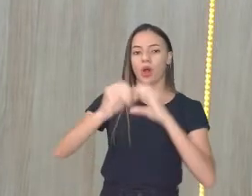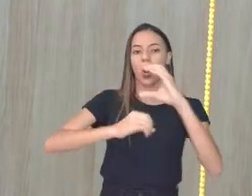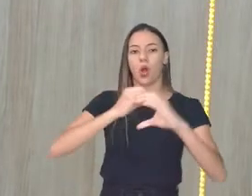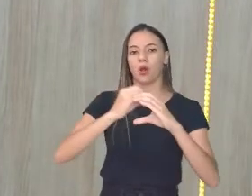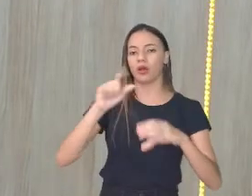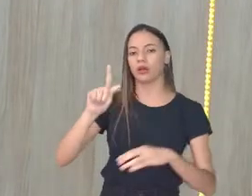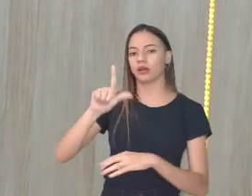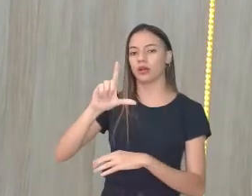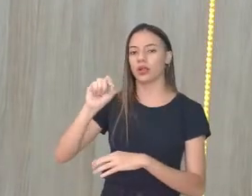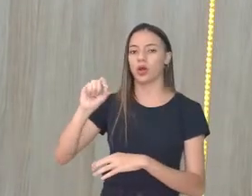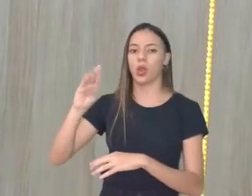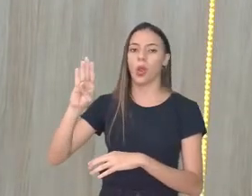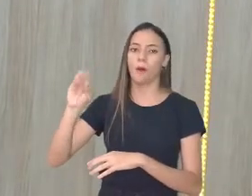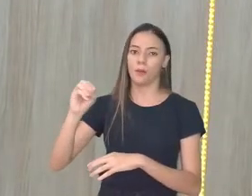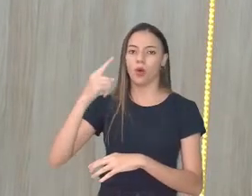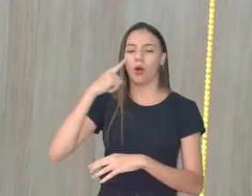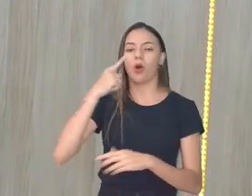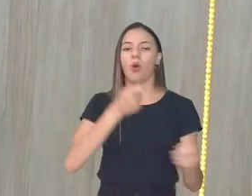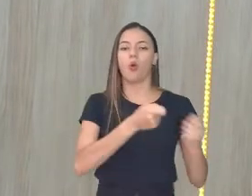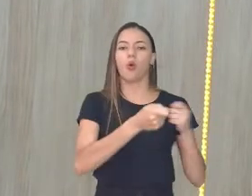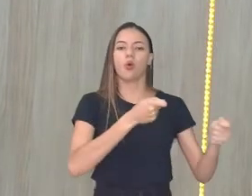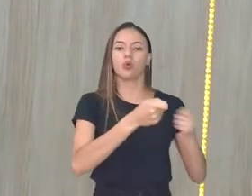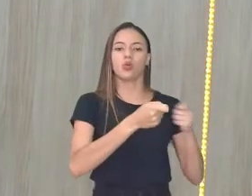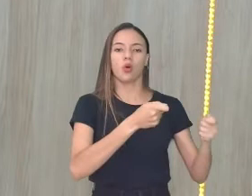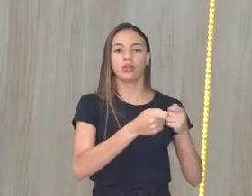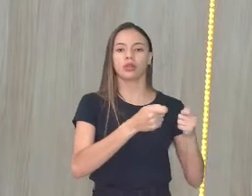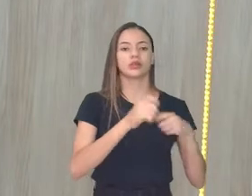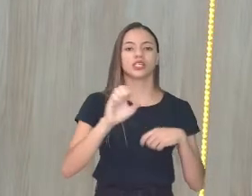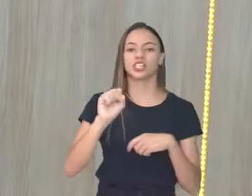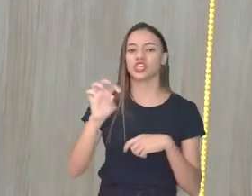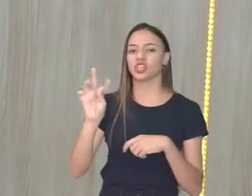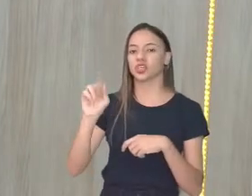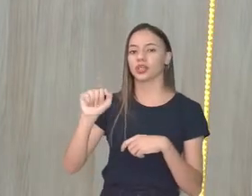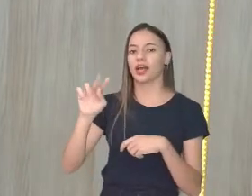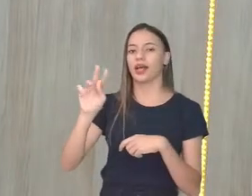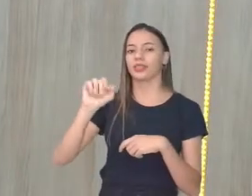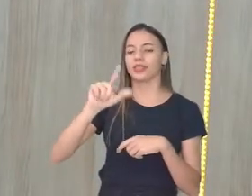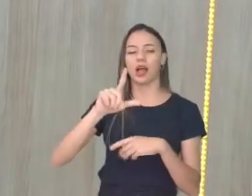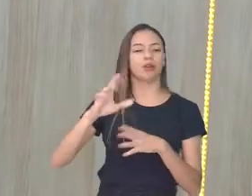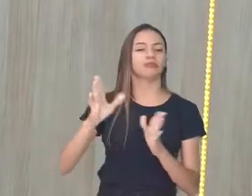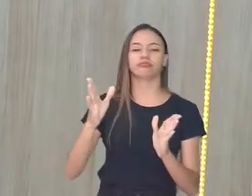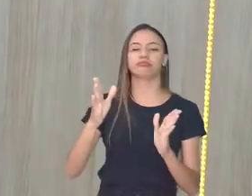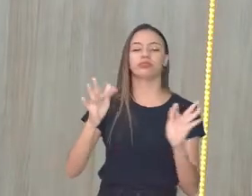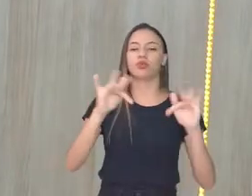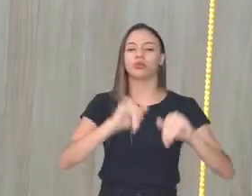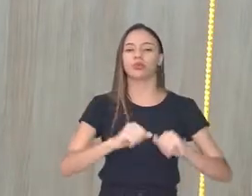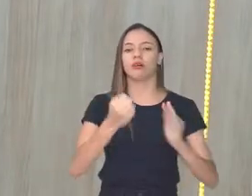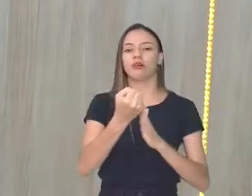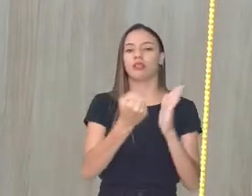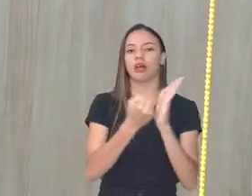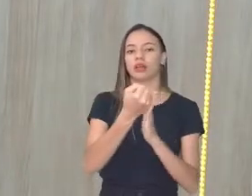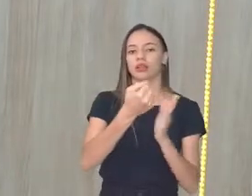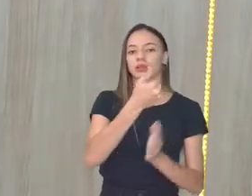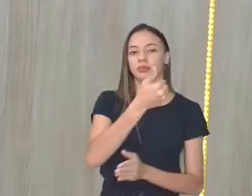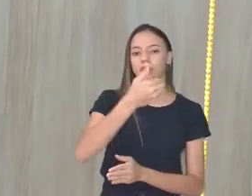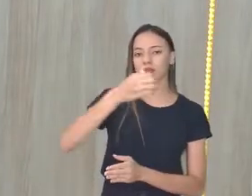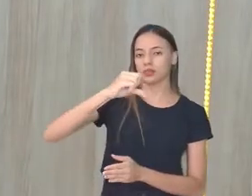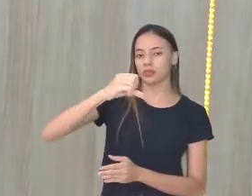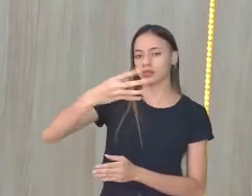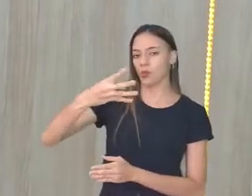pelo controle estatal do petróleo do Brasil no final da década de 1940. Veja,